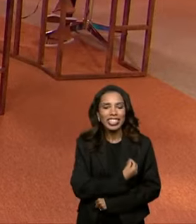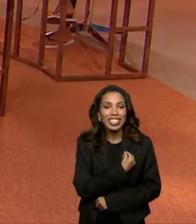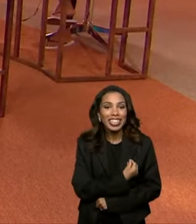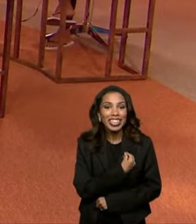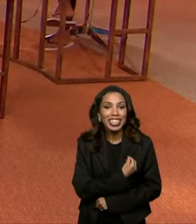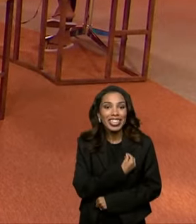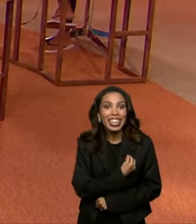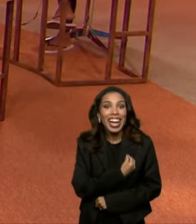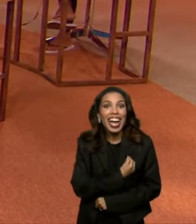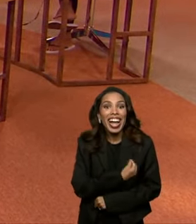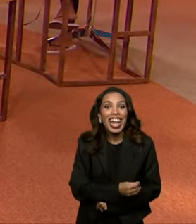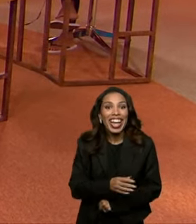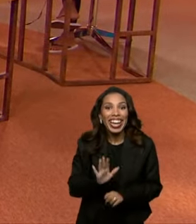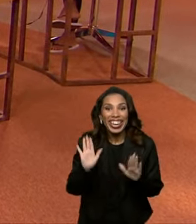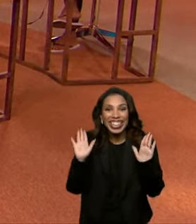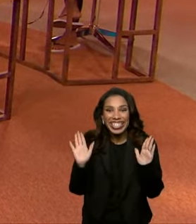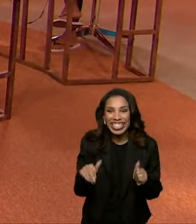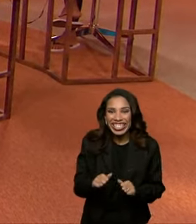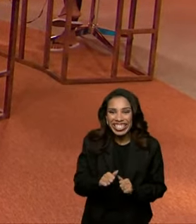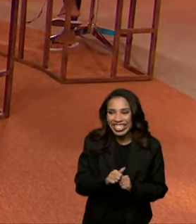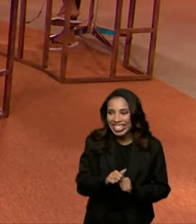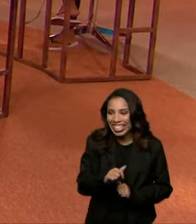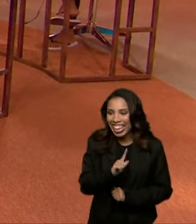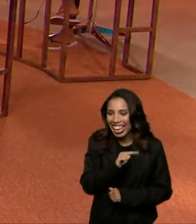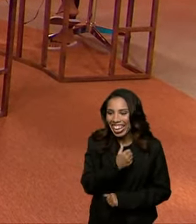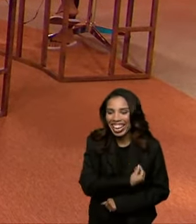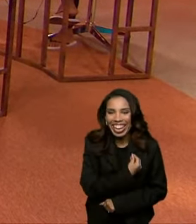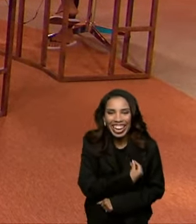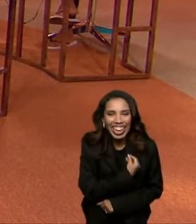aqui. Eita! Eita!